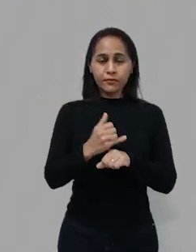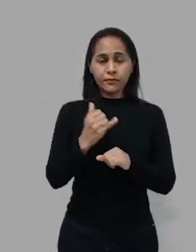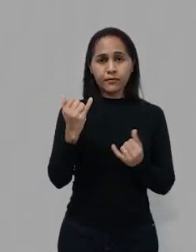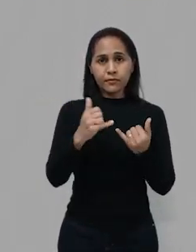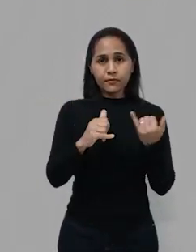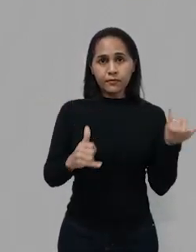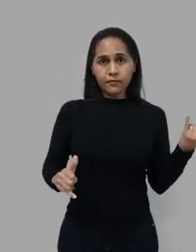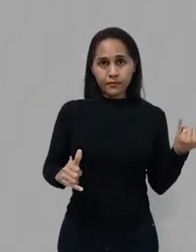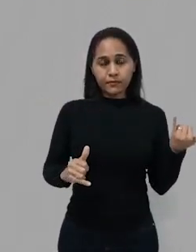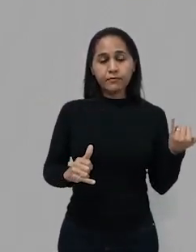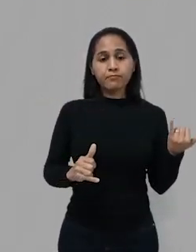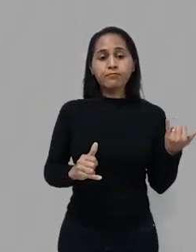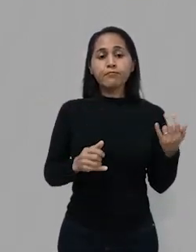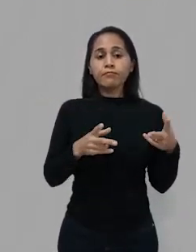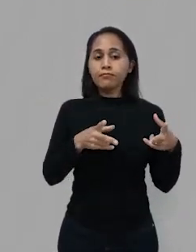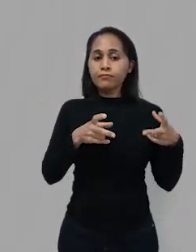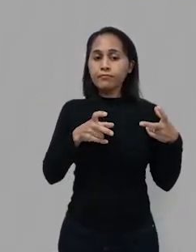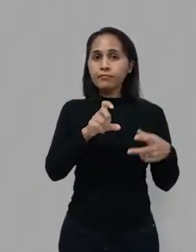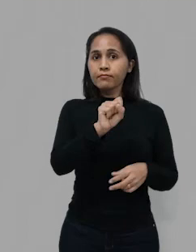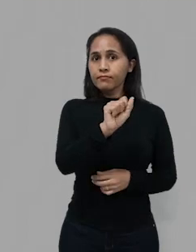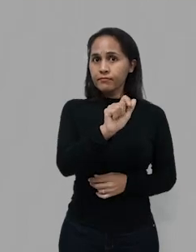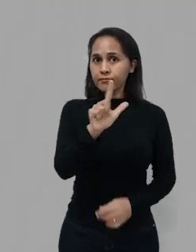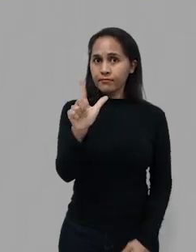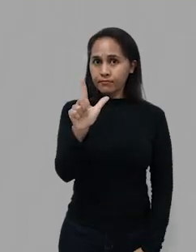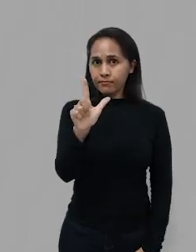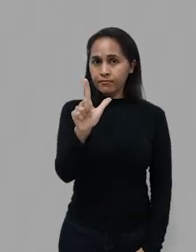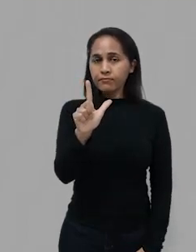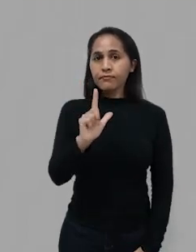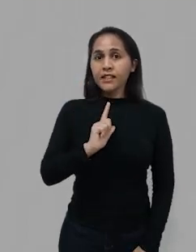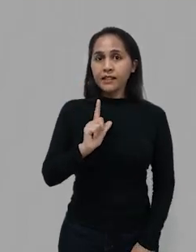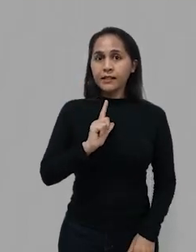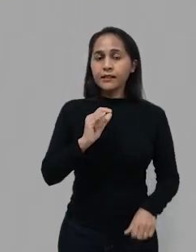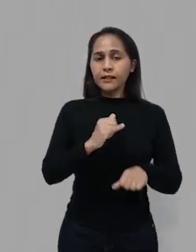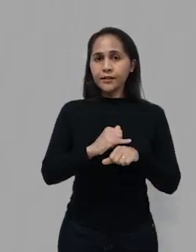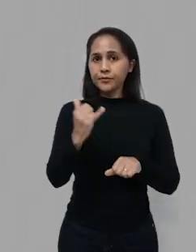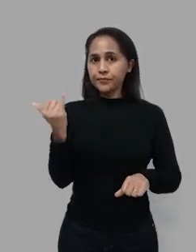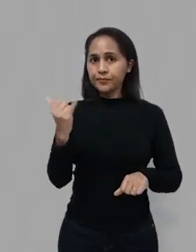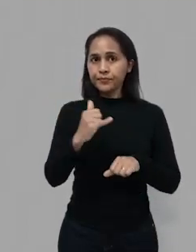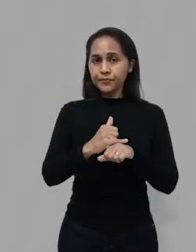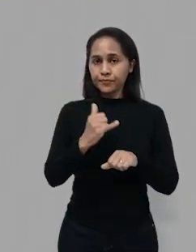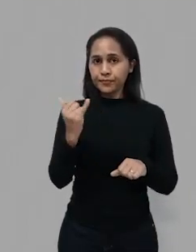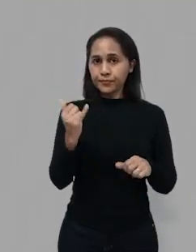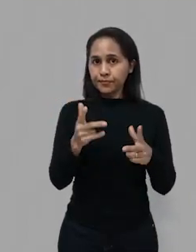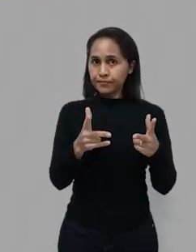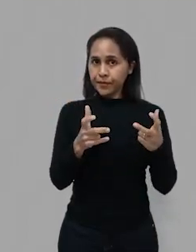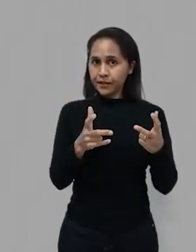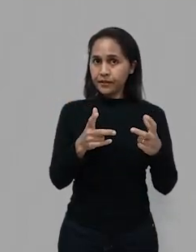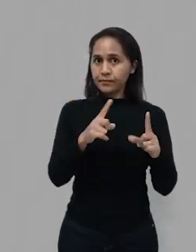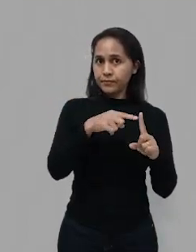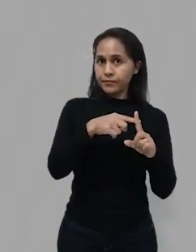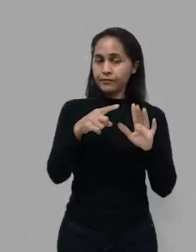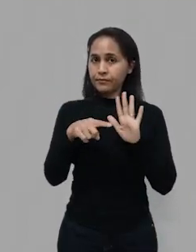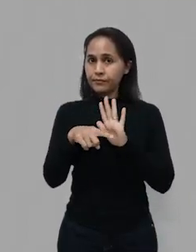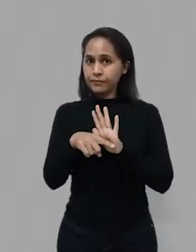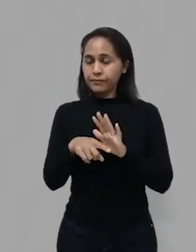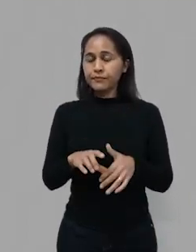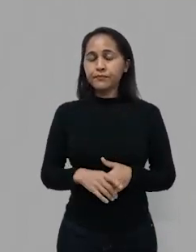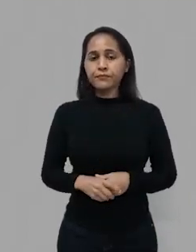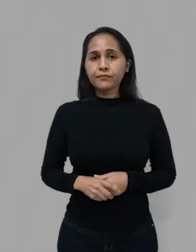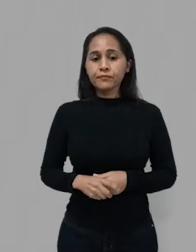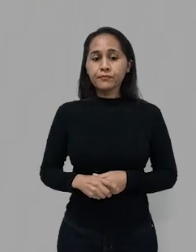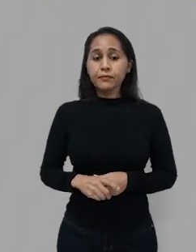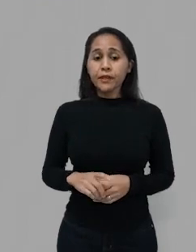acontece para os sais, porque nos sais nós já temos os íons propriamente ditos, positivo e negativo. Se nós